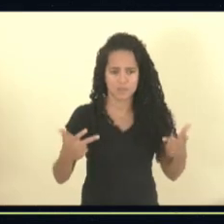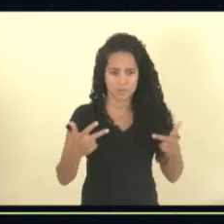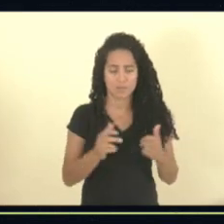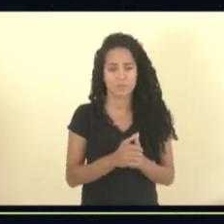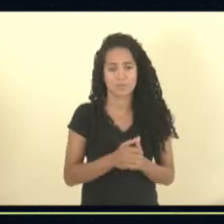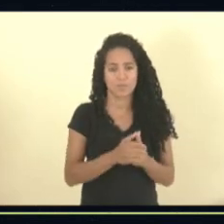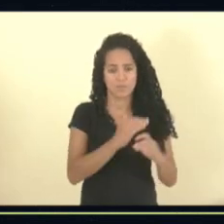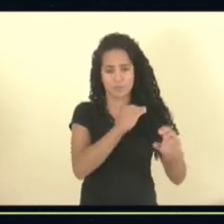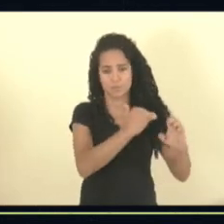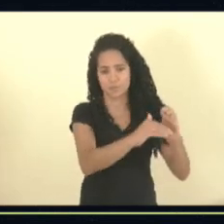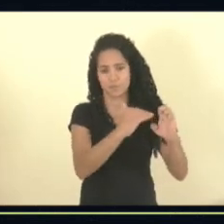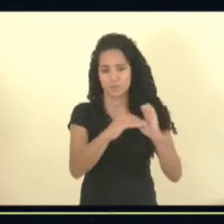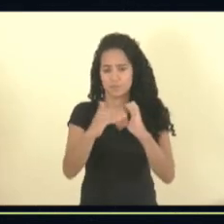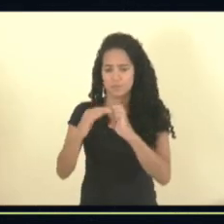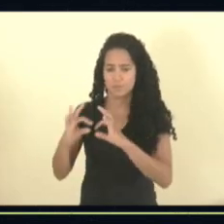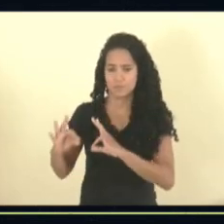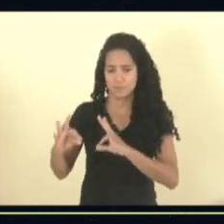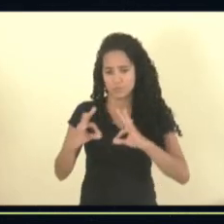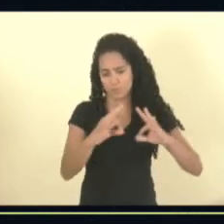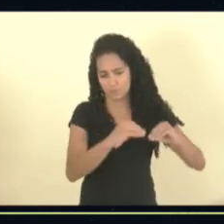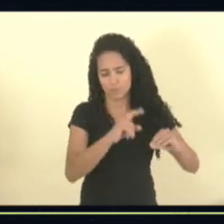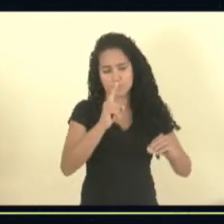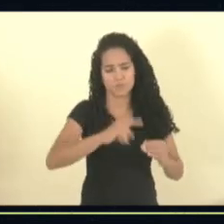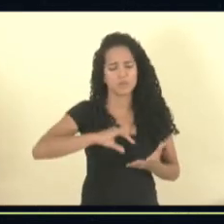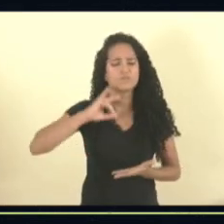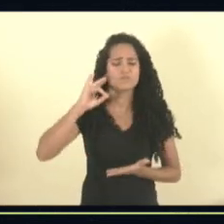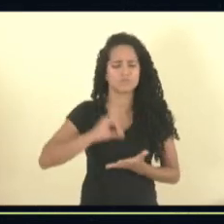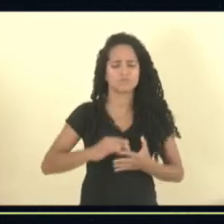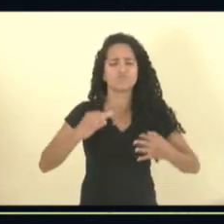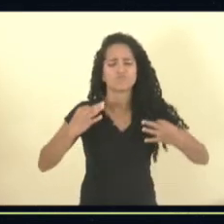despacho para todos esses itens é ciente